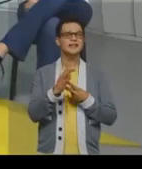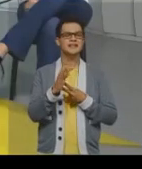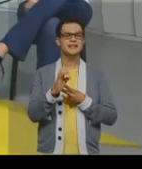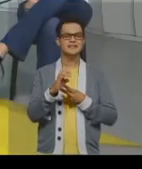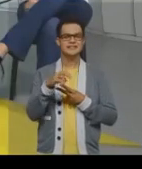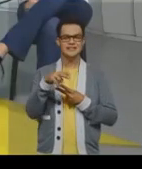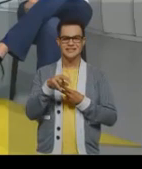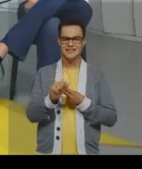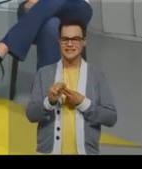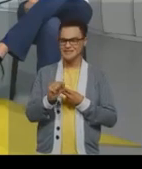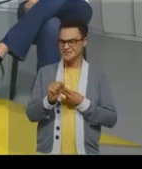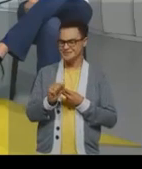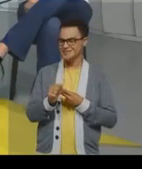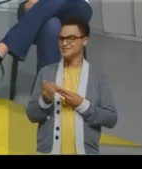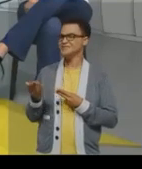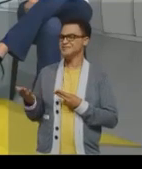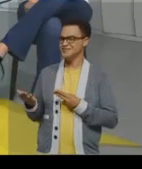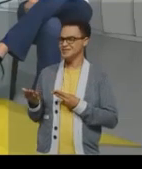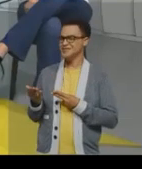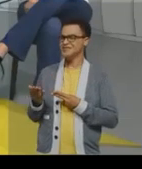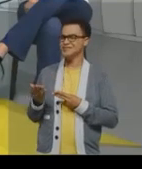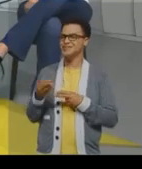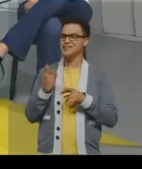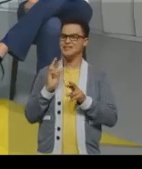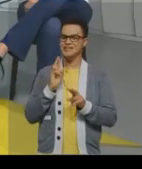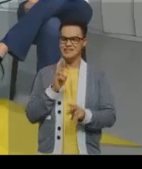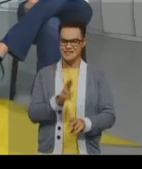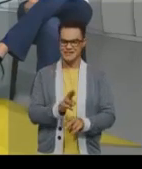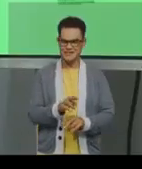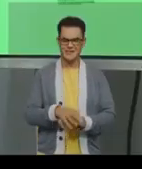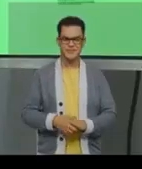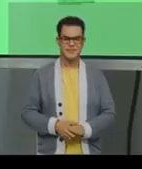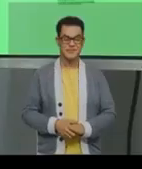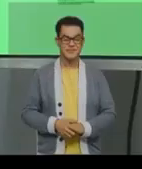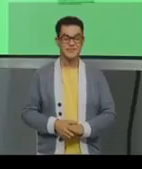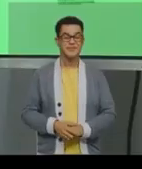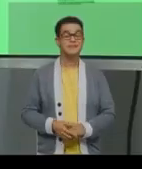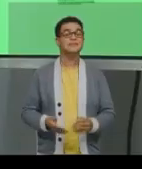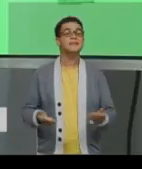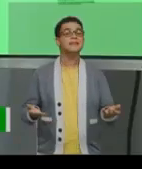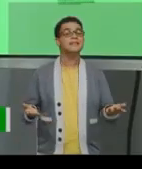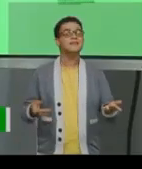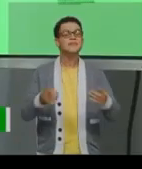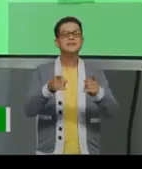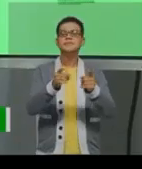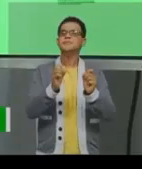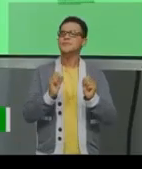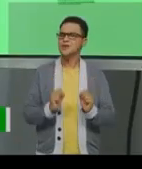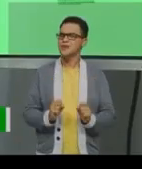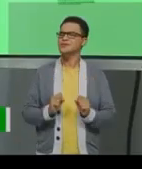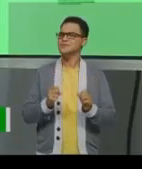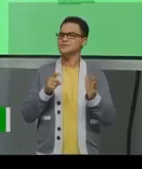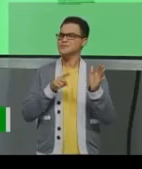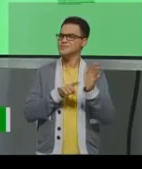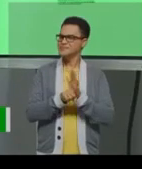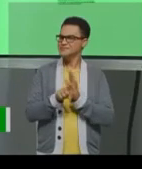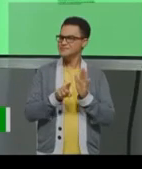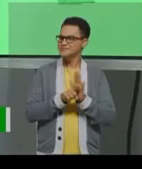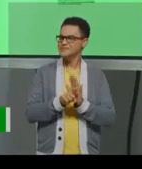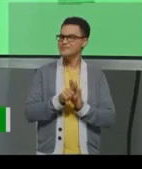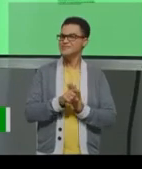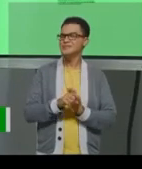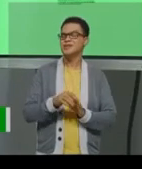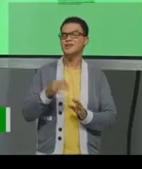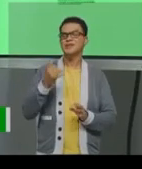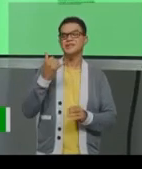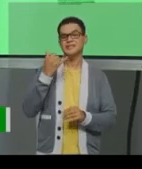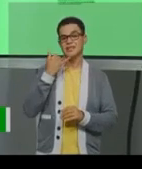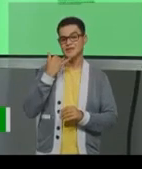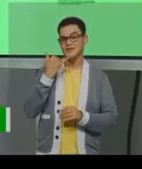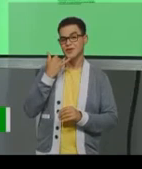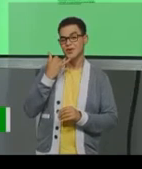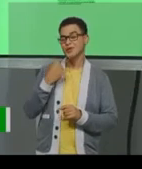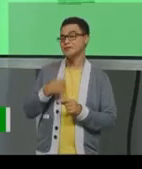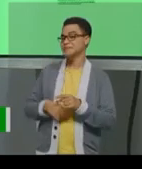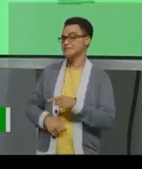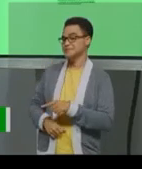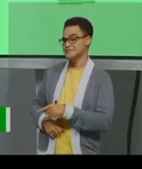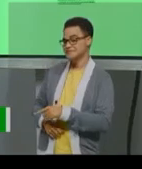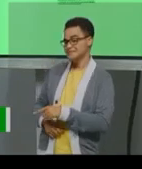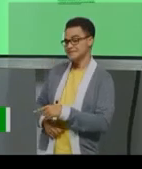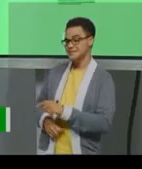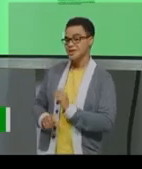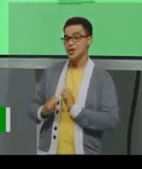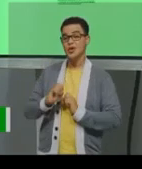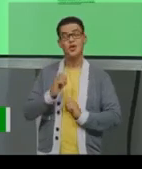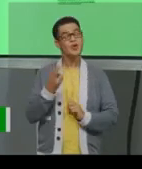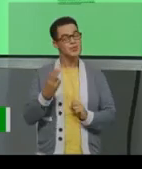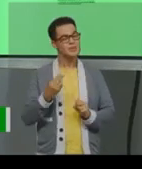Tassiana Brasil, de Ensino Religioso. Lembrando que você pode fazer sua pergunta pelo telefone fixo ou enviando uma mensagem